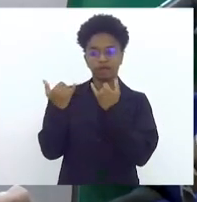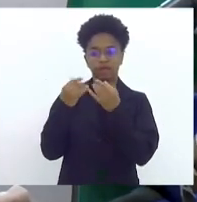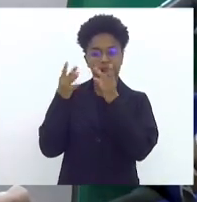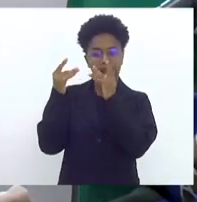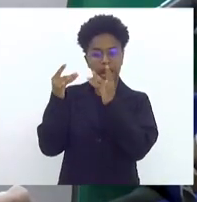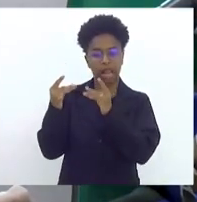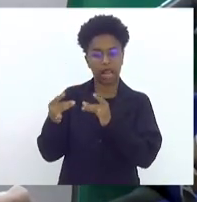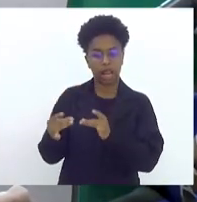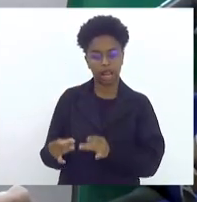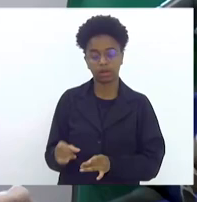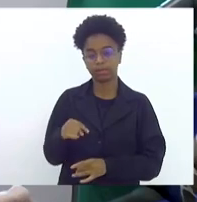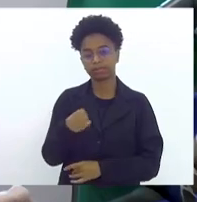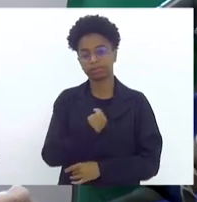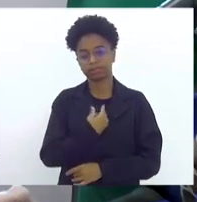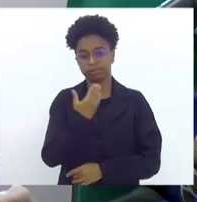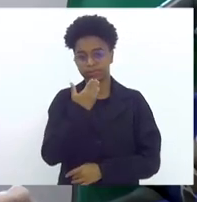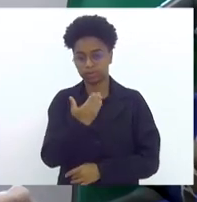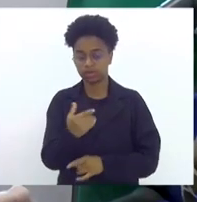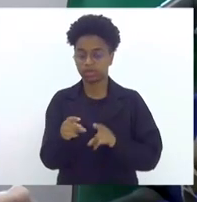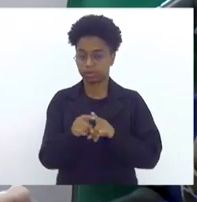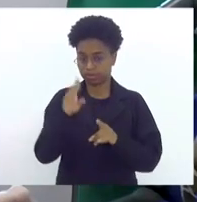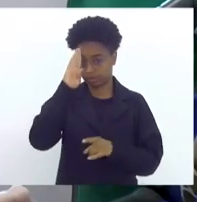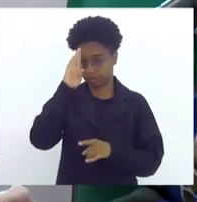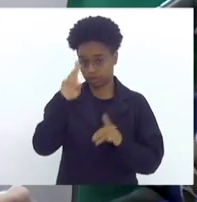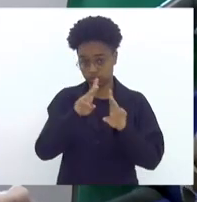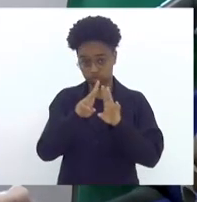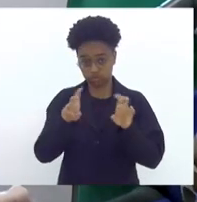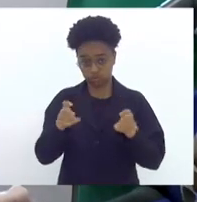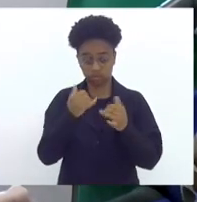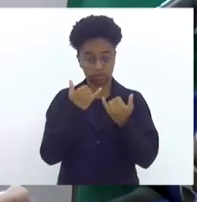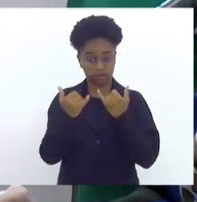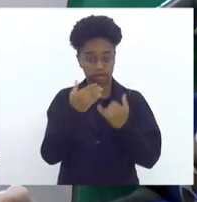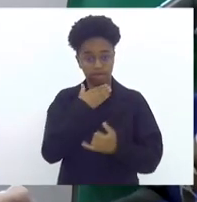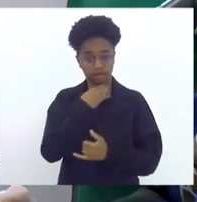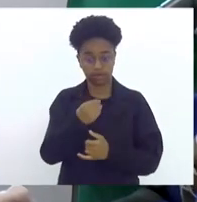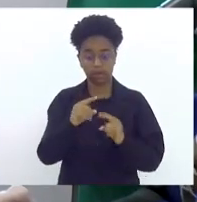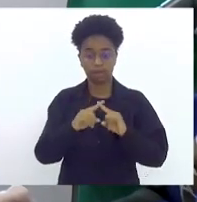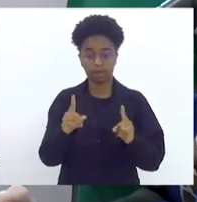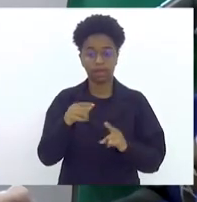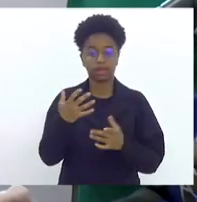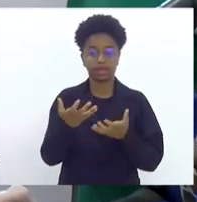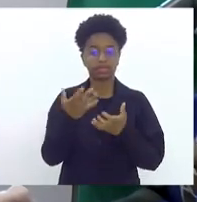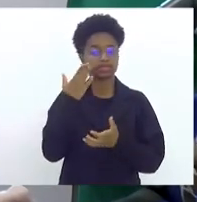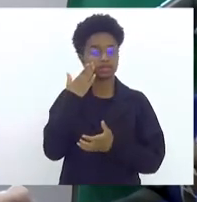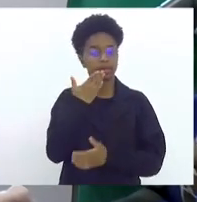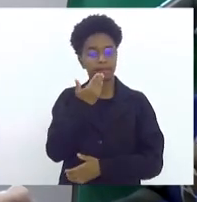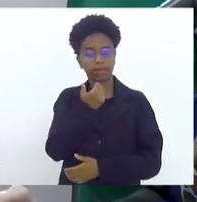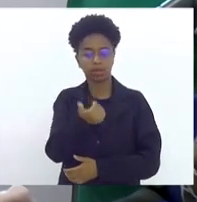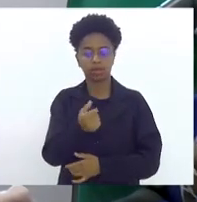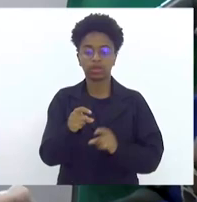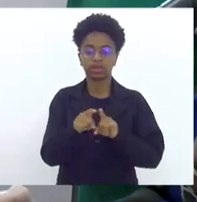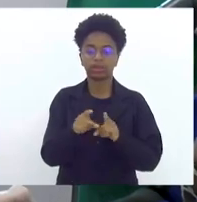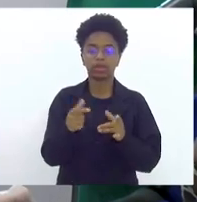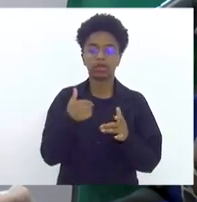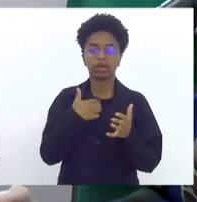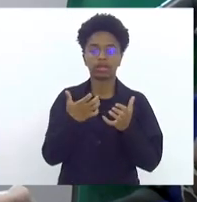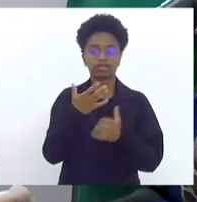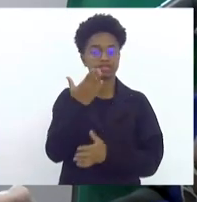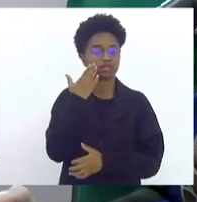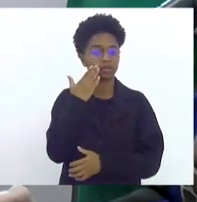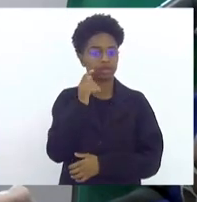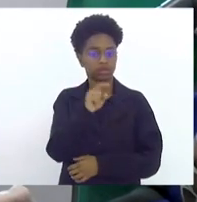né Principalmente sobre a gente não ser falso a gente queria realmente amarrar mais para saber sobre e eu queria saber do senhor é o